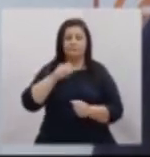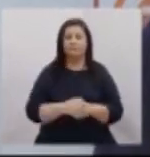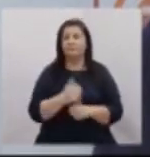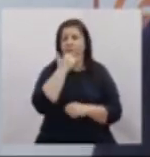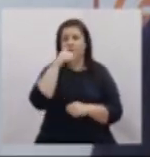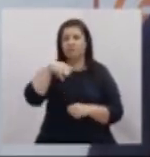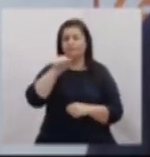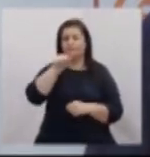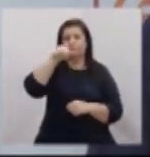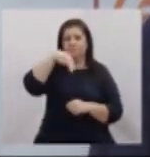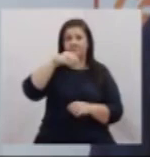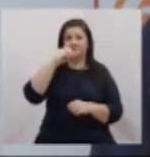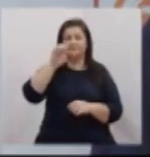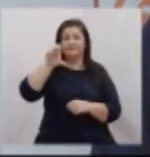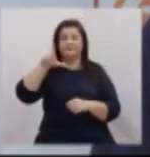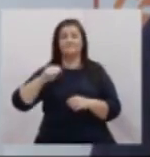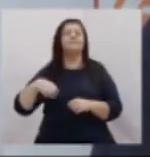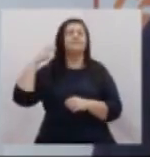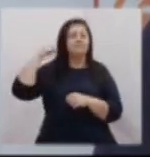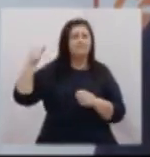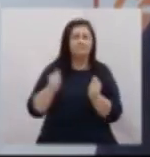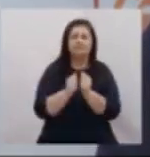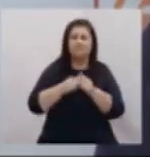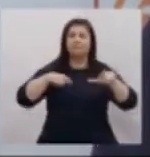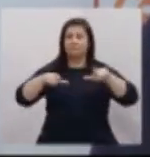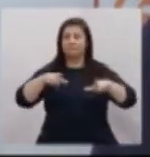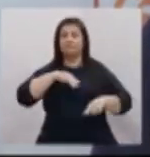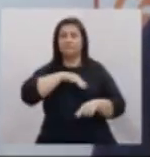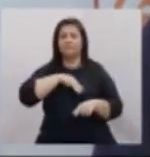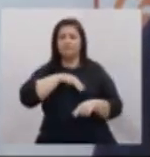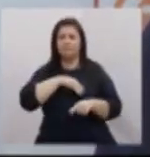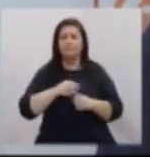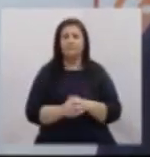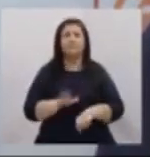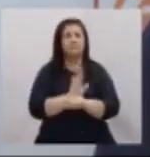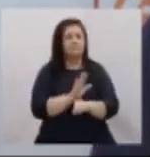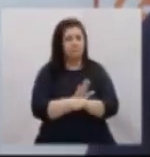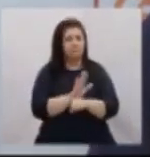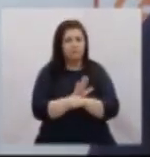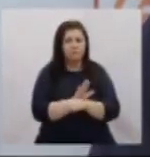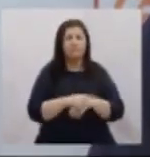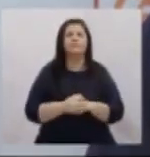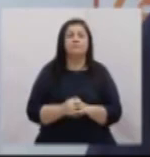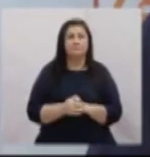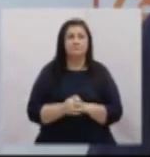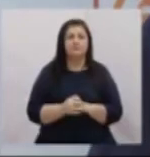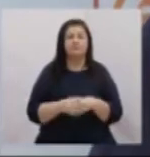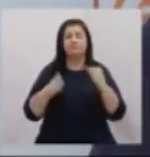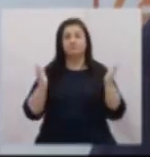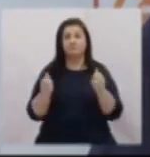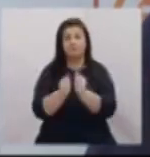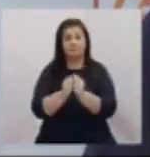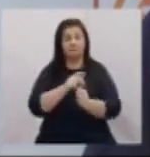trabalhos da nossa cidade, viajando com o pastor Manuel nos trabalhos missionários, ajudando nas causas sociais, e agora, ao lado do